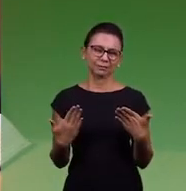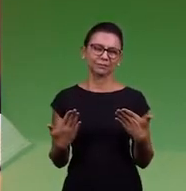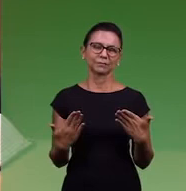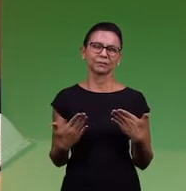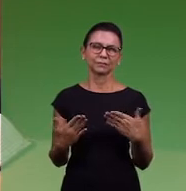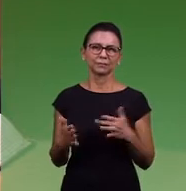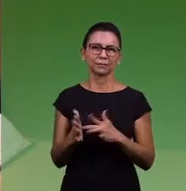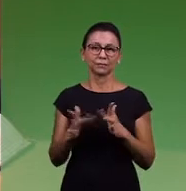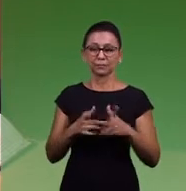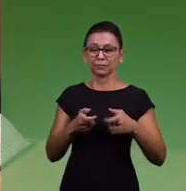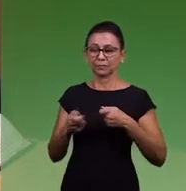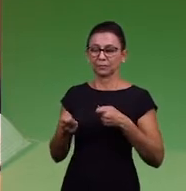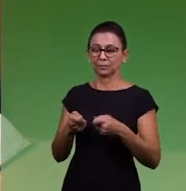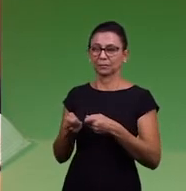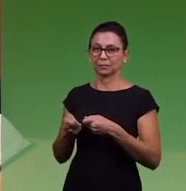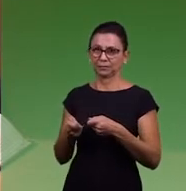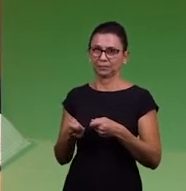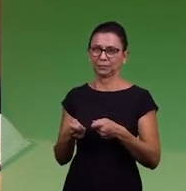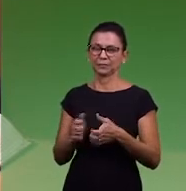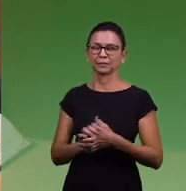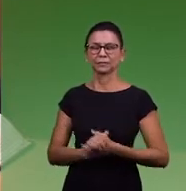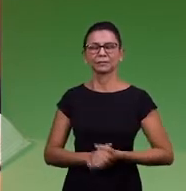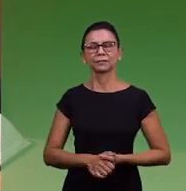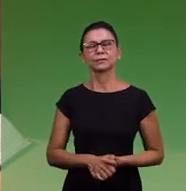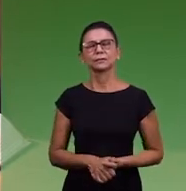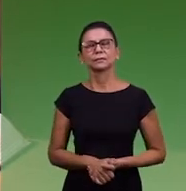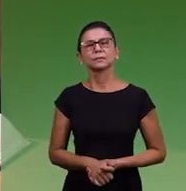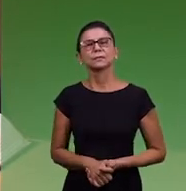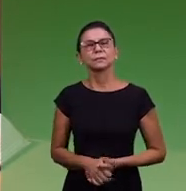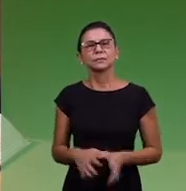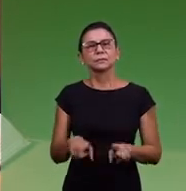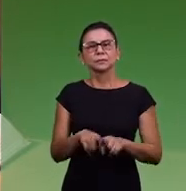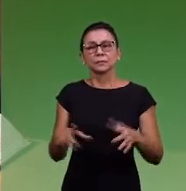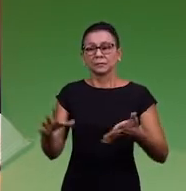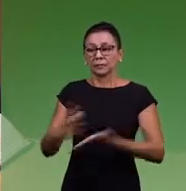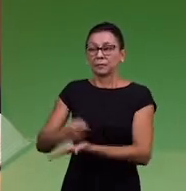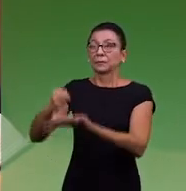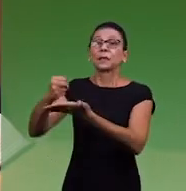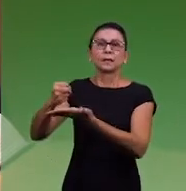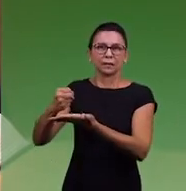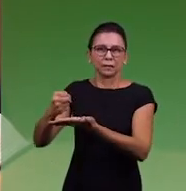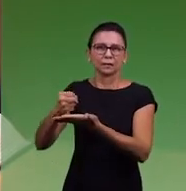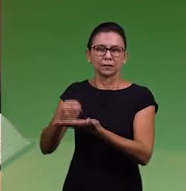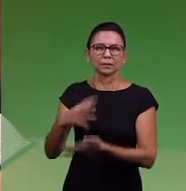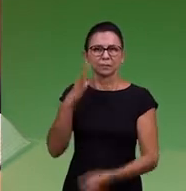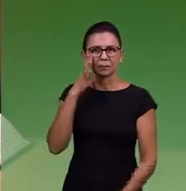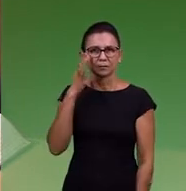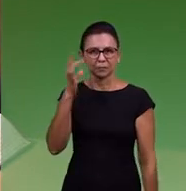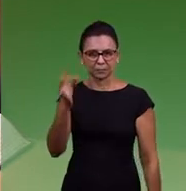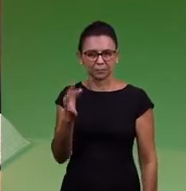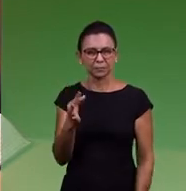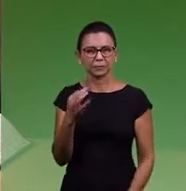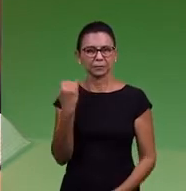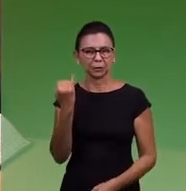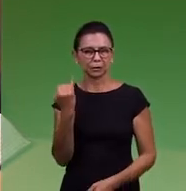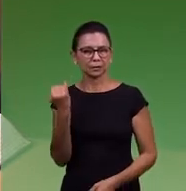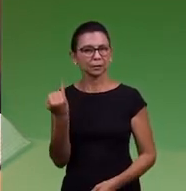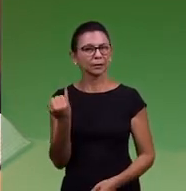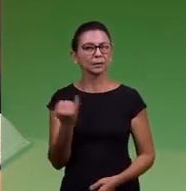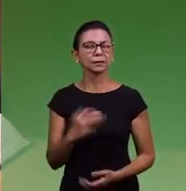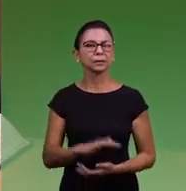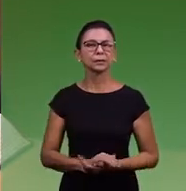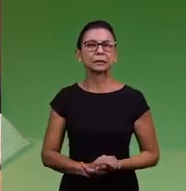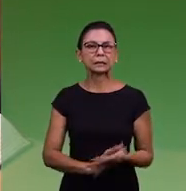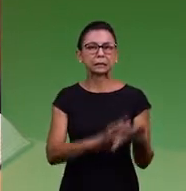cabeça. Isso é ministério na obra do Espírito Santo. O arrebatamento, isso aí que é um aspecto que eu queria chamar a atenção, porque